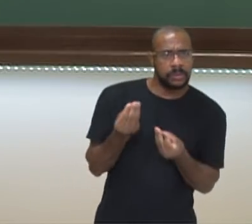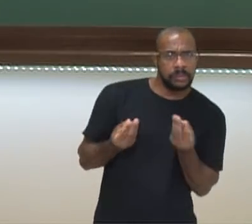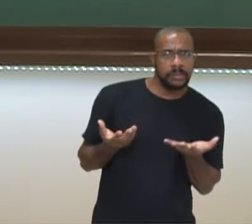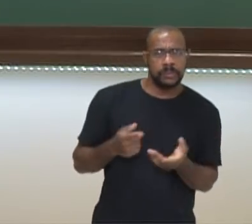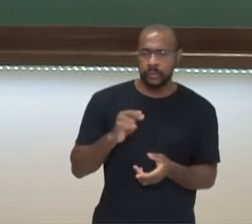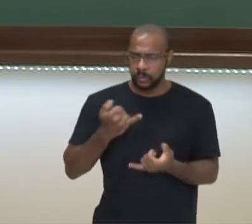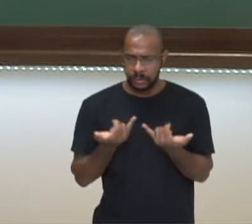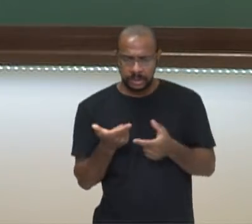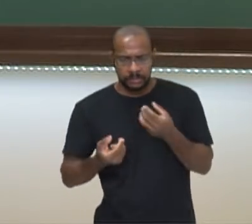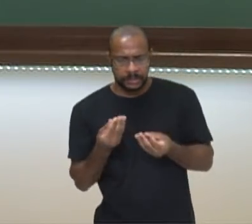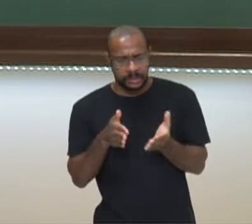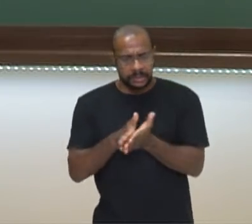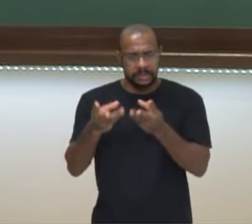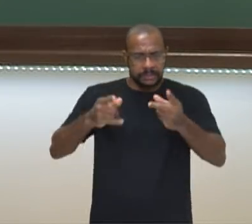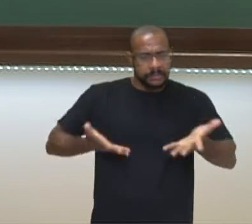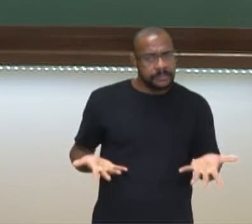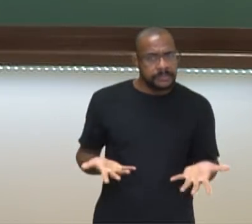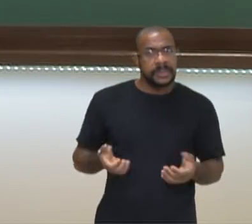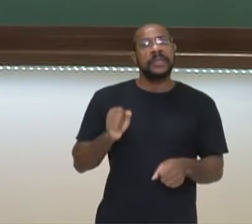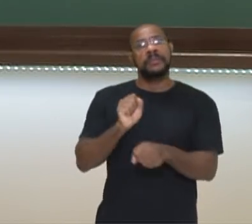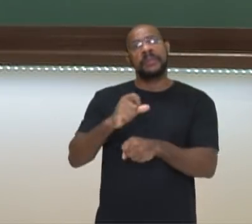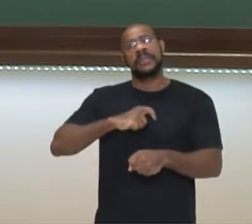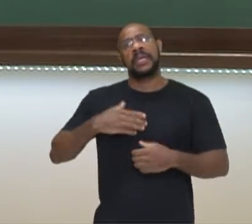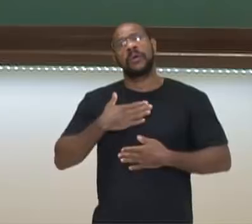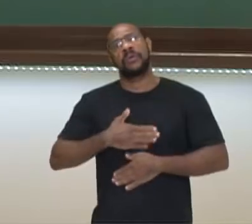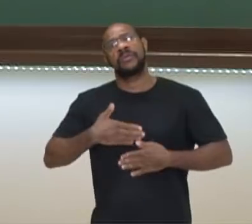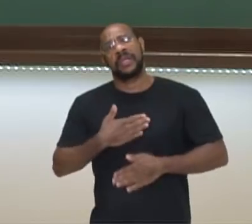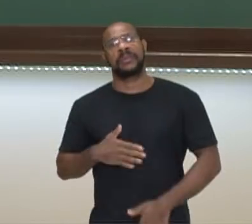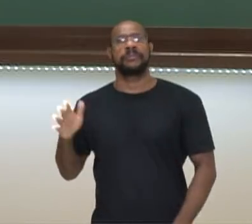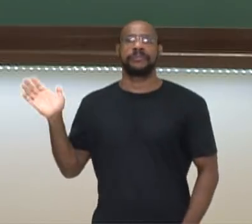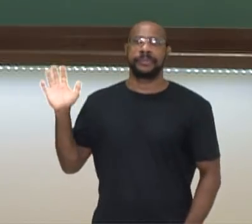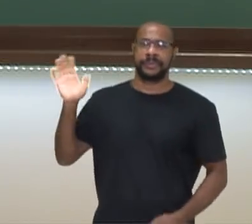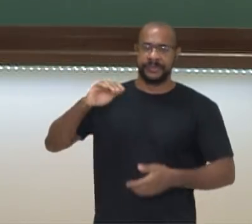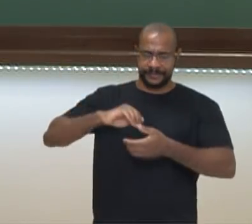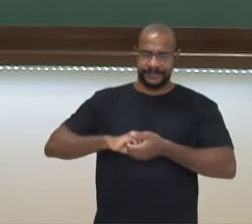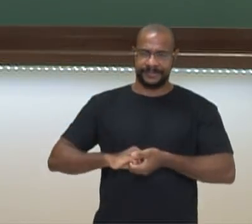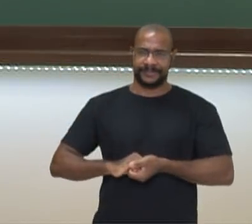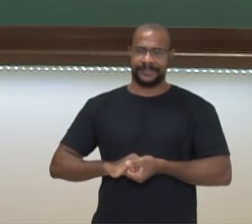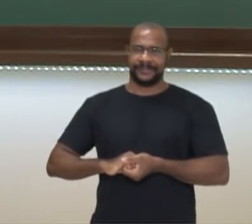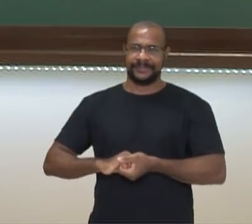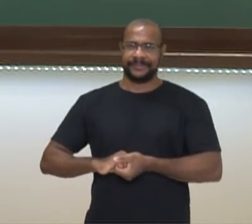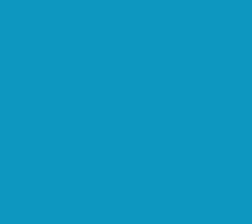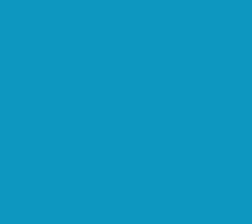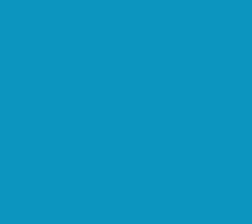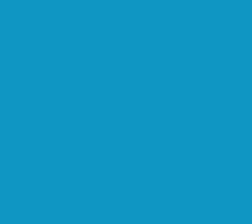Ok, pessoal? Espero que vocês tenham gostado. Um beijo da prof, até mais.